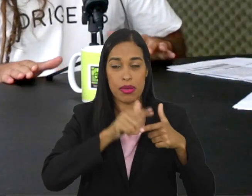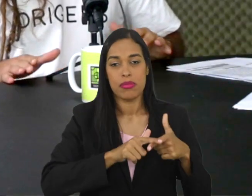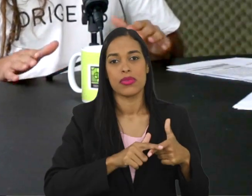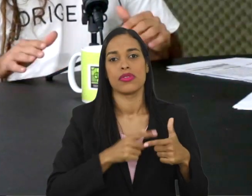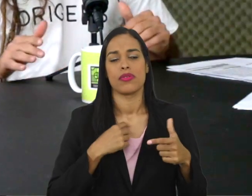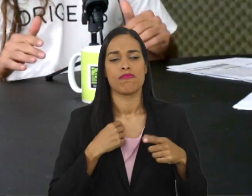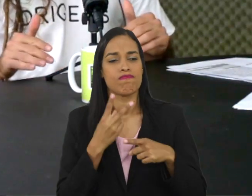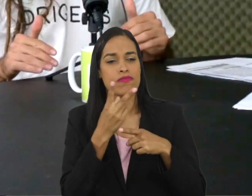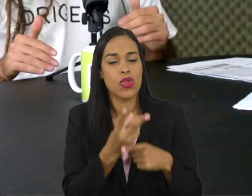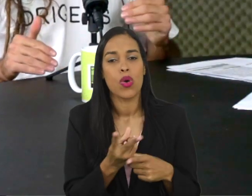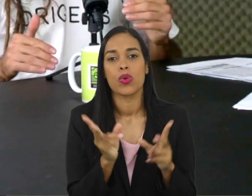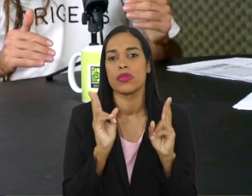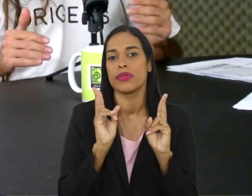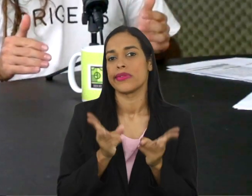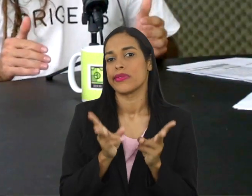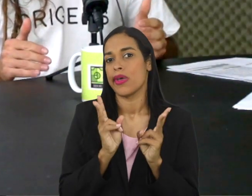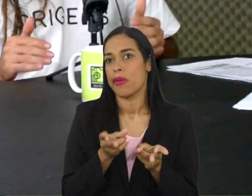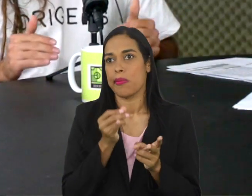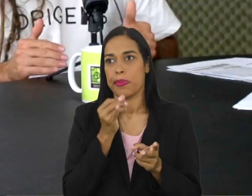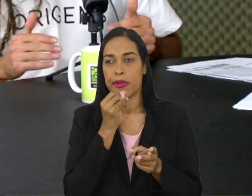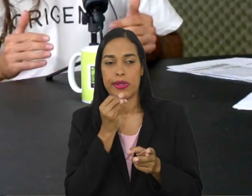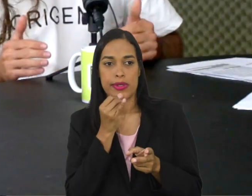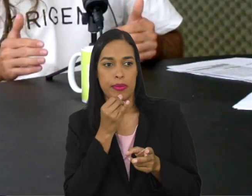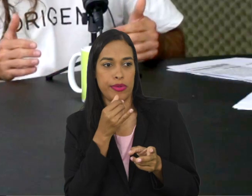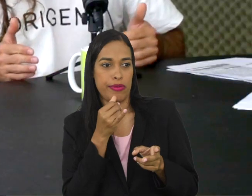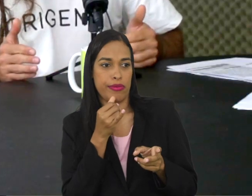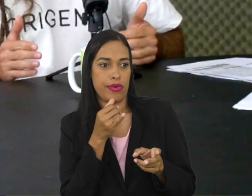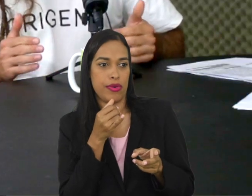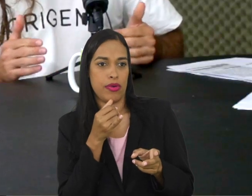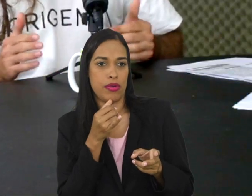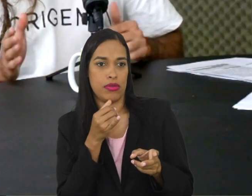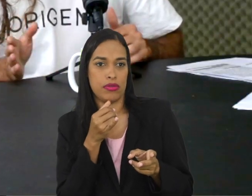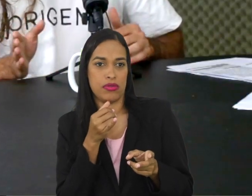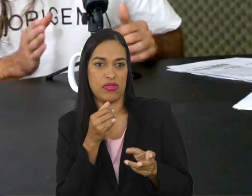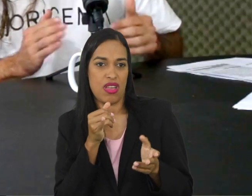polêmicas, eu procuro sempre não negar os fatos,